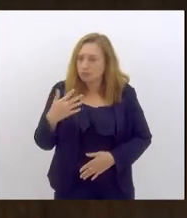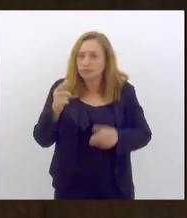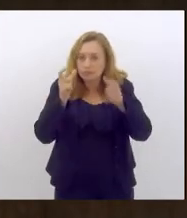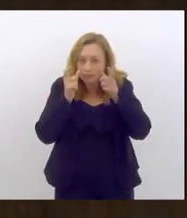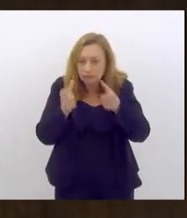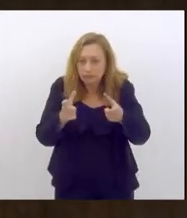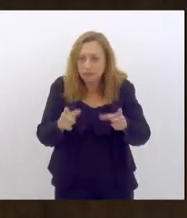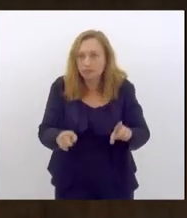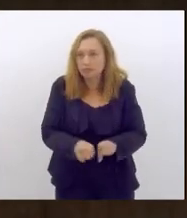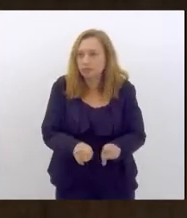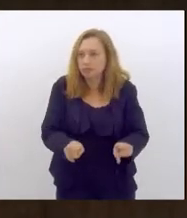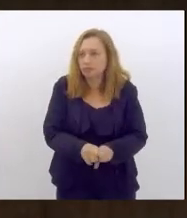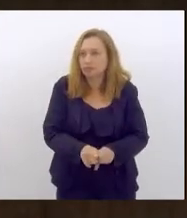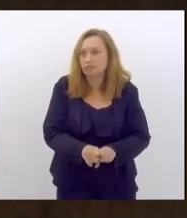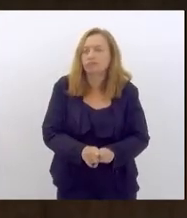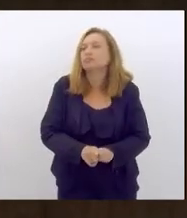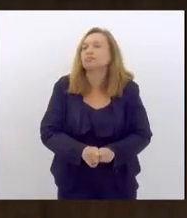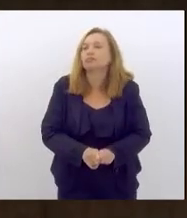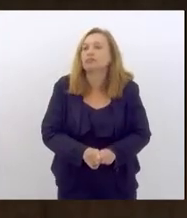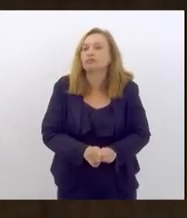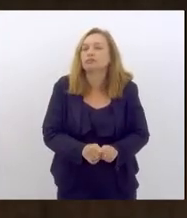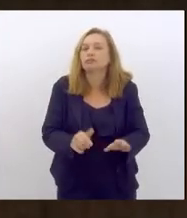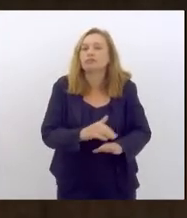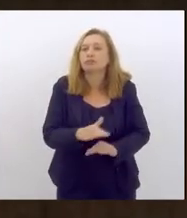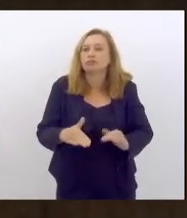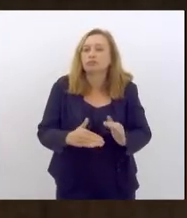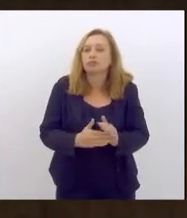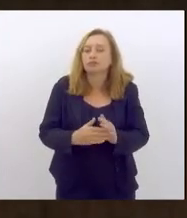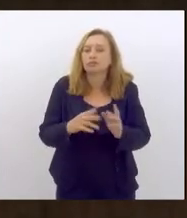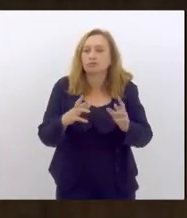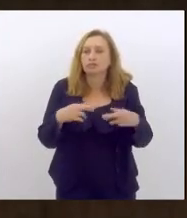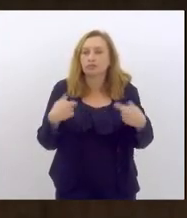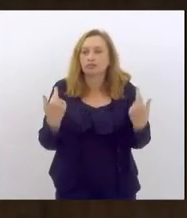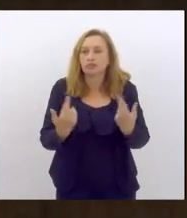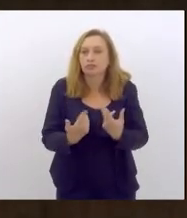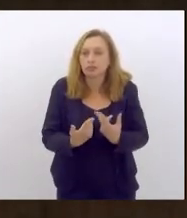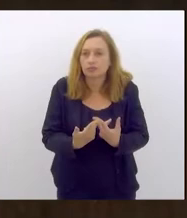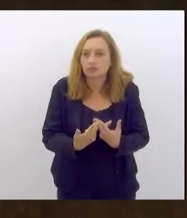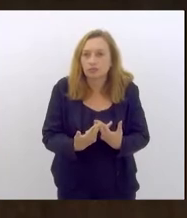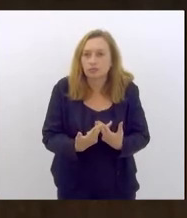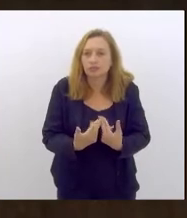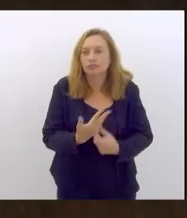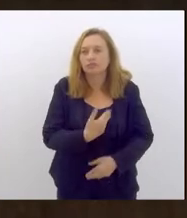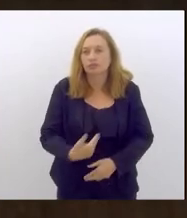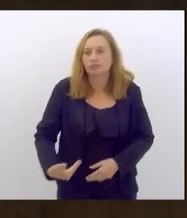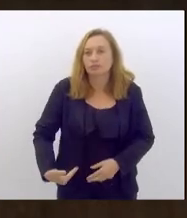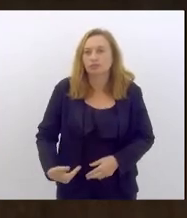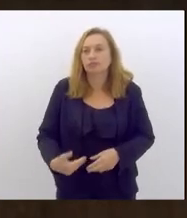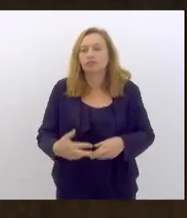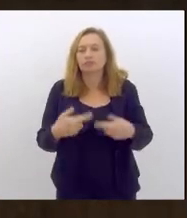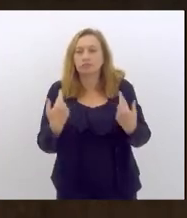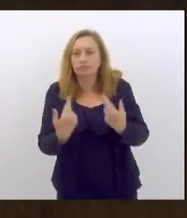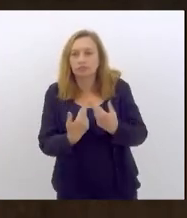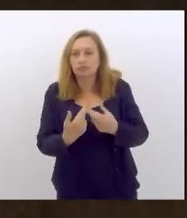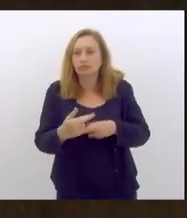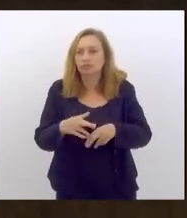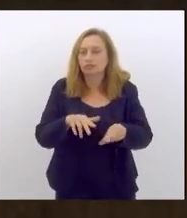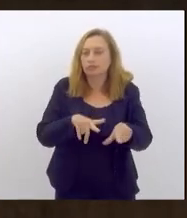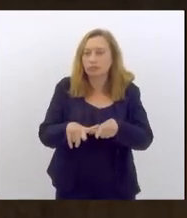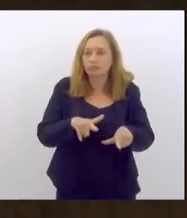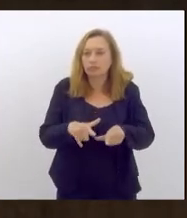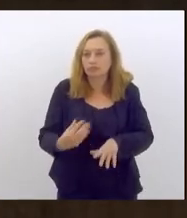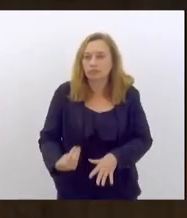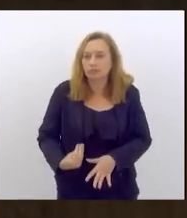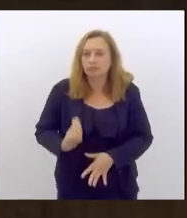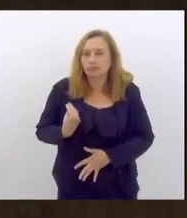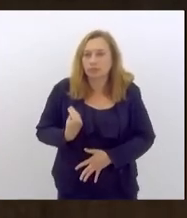muita atenção que todas as audiências e todas as reuniões de trabalho contou com a